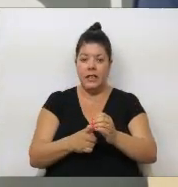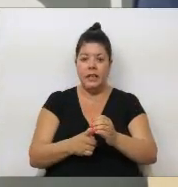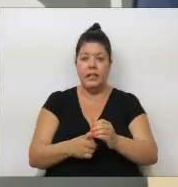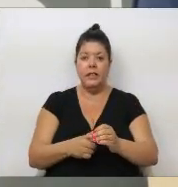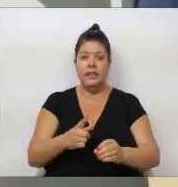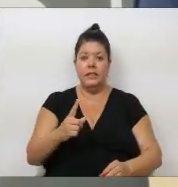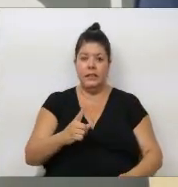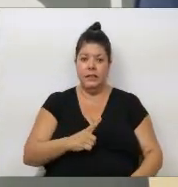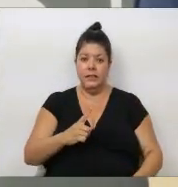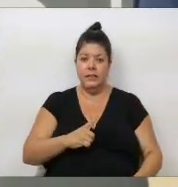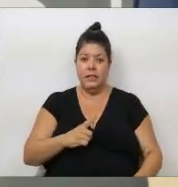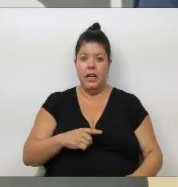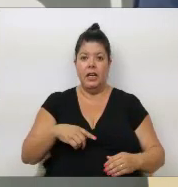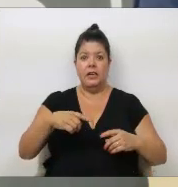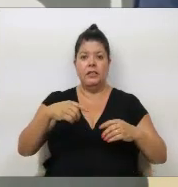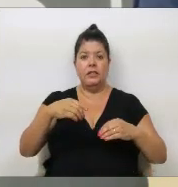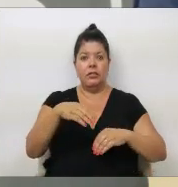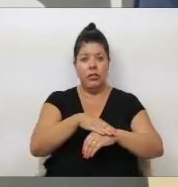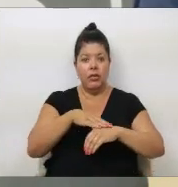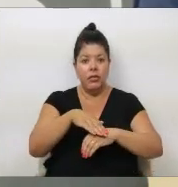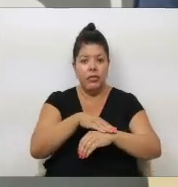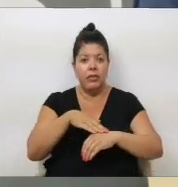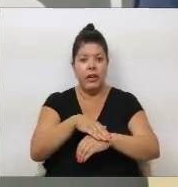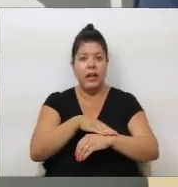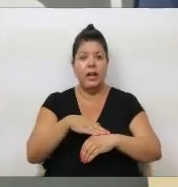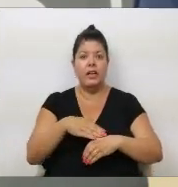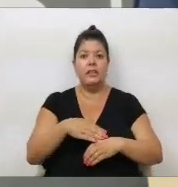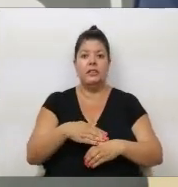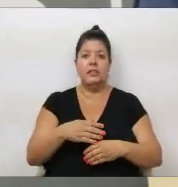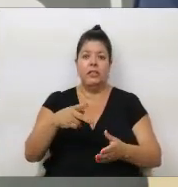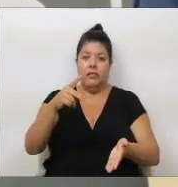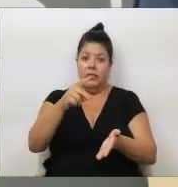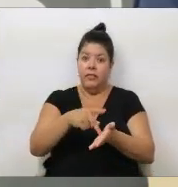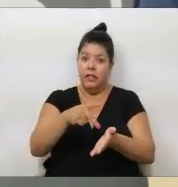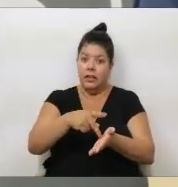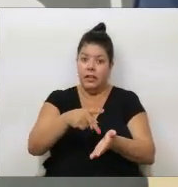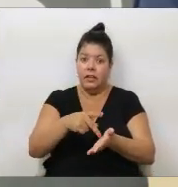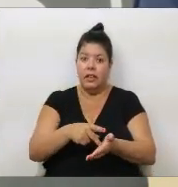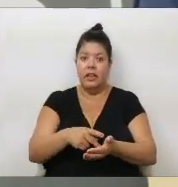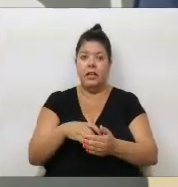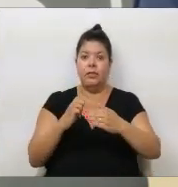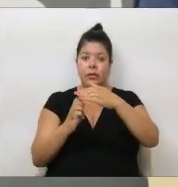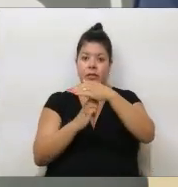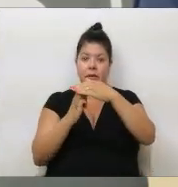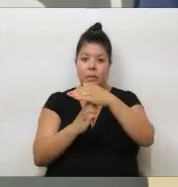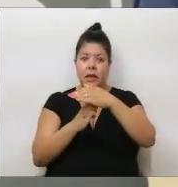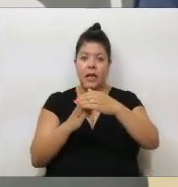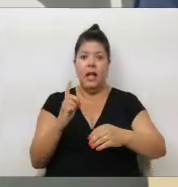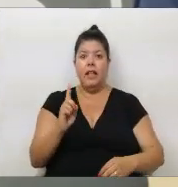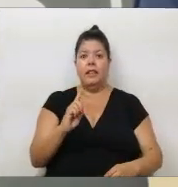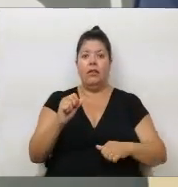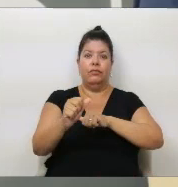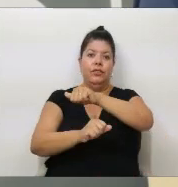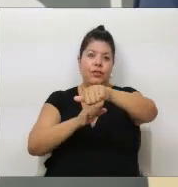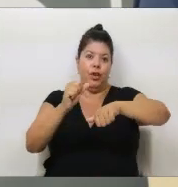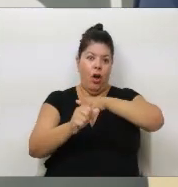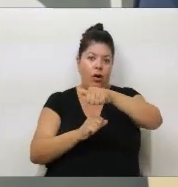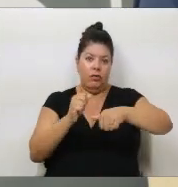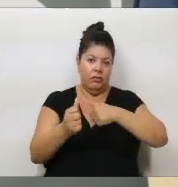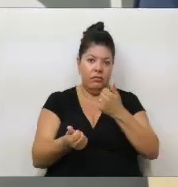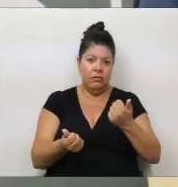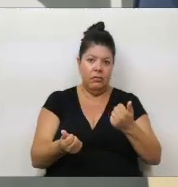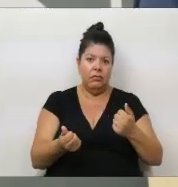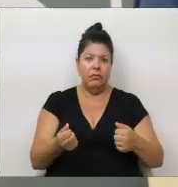haja um diálogo aberto, um diálogo transparente com as empresas, não um diálogo de troca nem de troco,